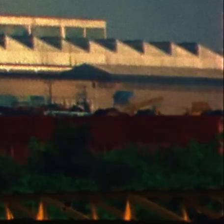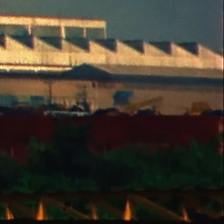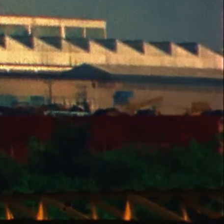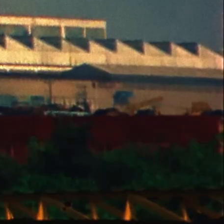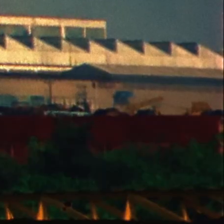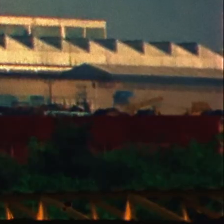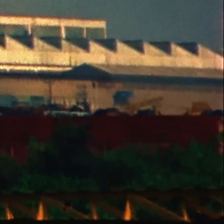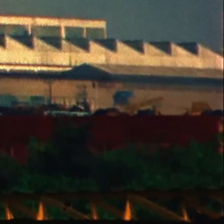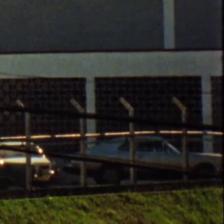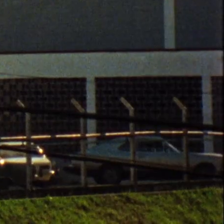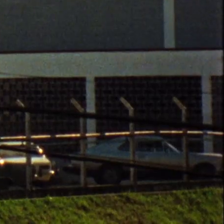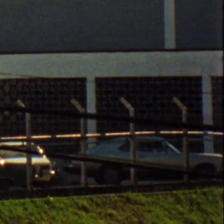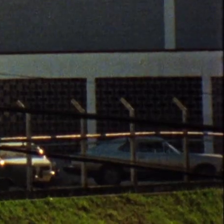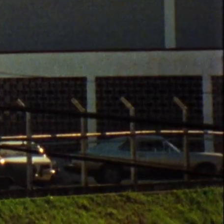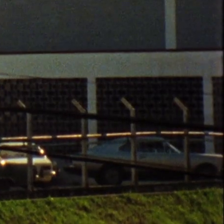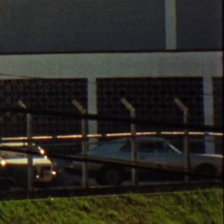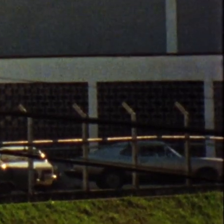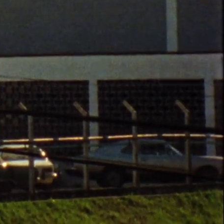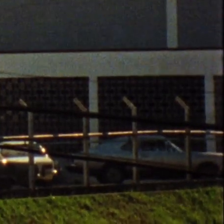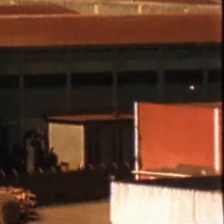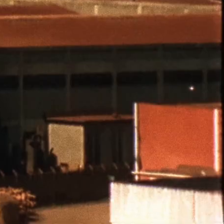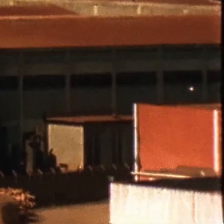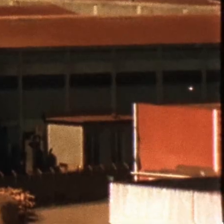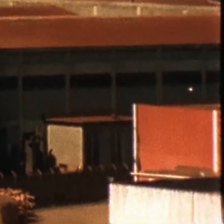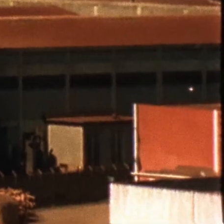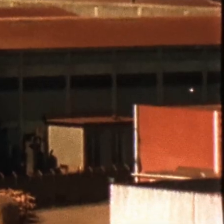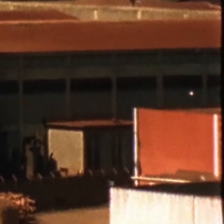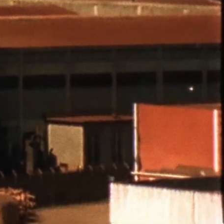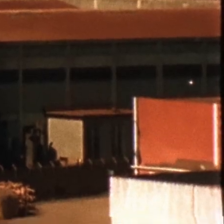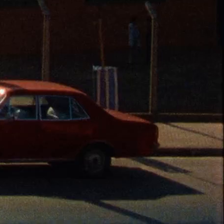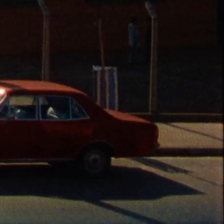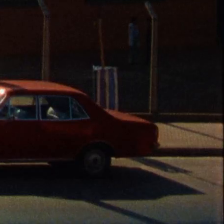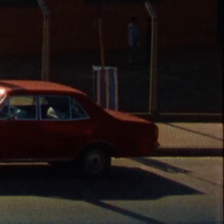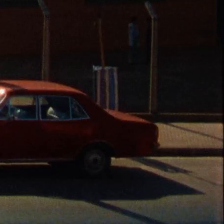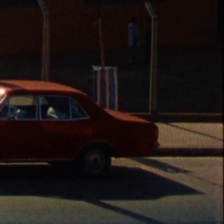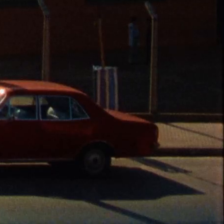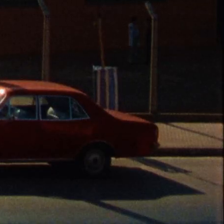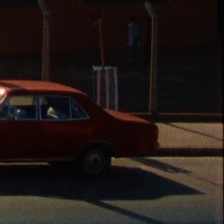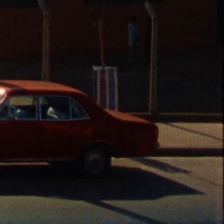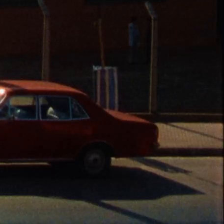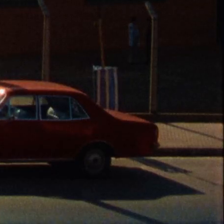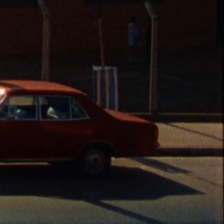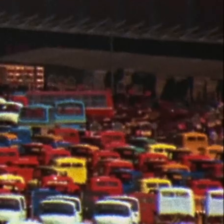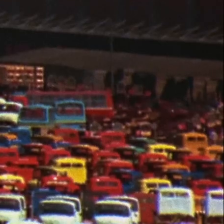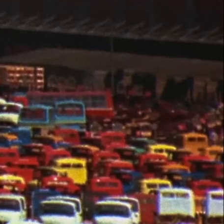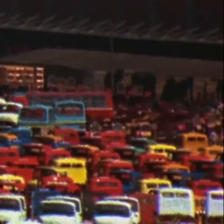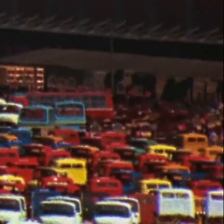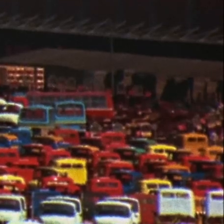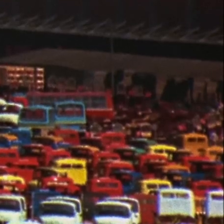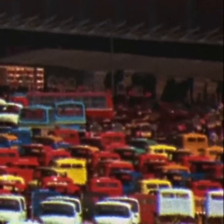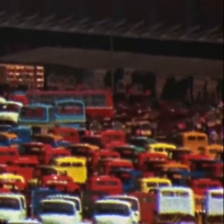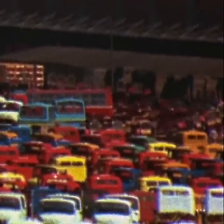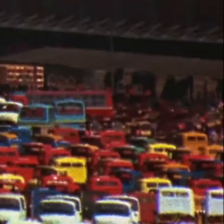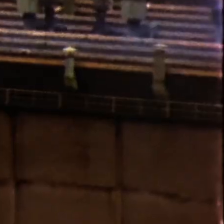Uma fábrica com várias chaminés finas. Sai fumaças delas. Outra fábrica com uma chaminé grossa.